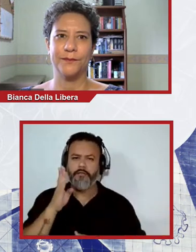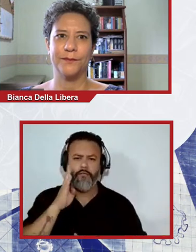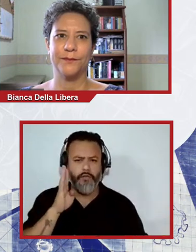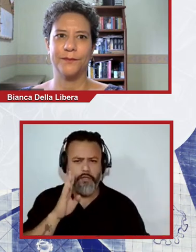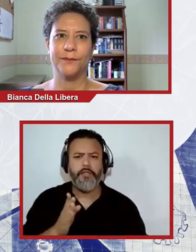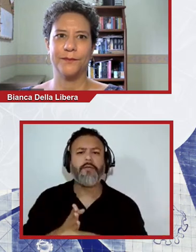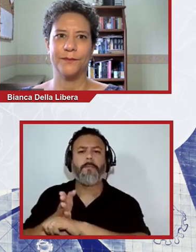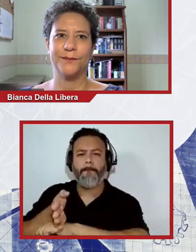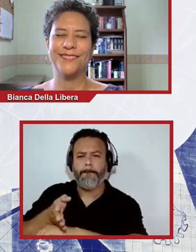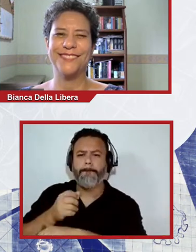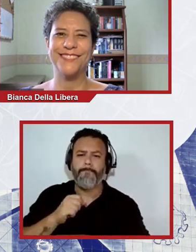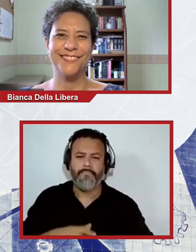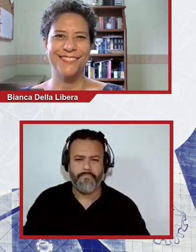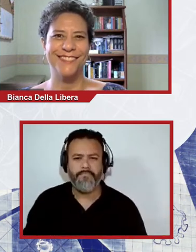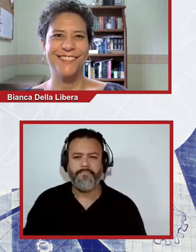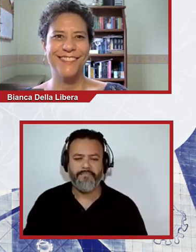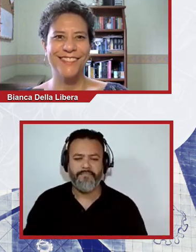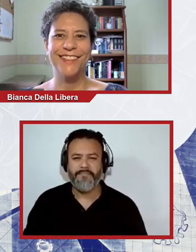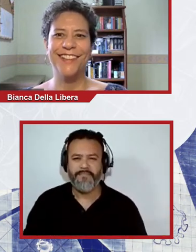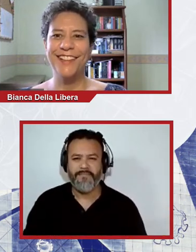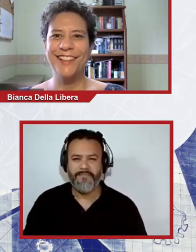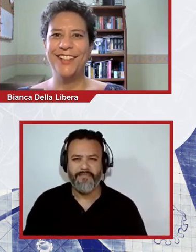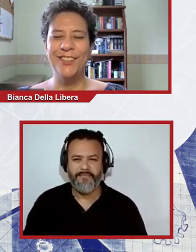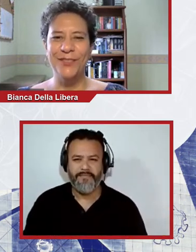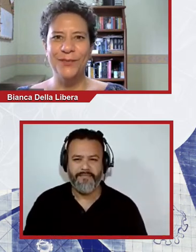bem animado.